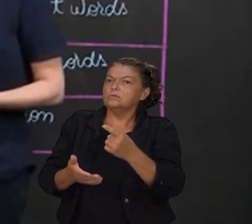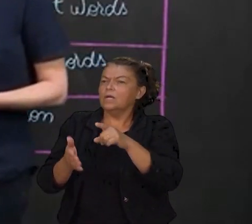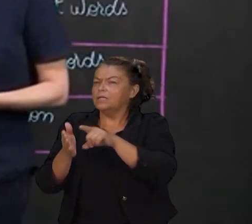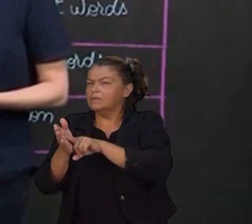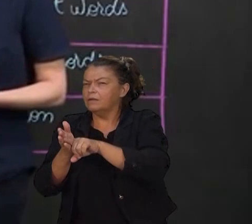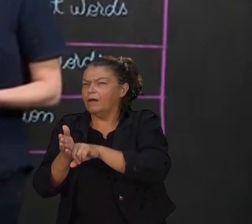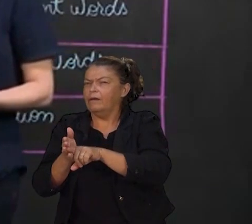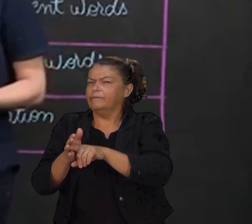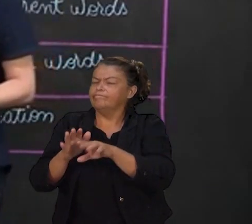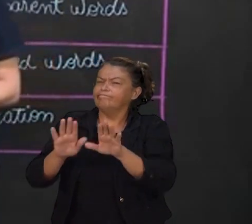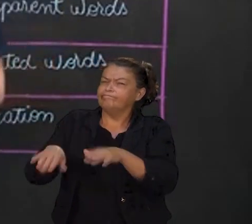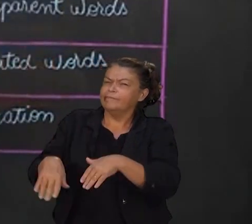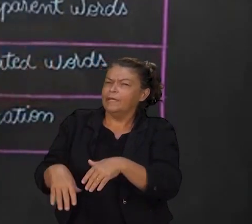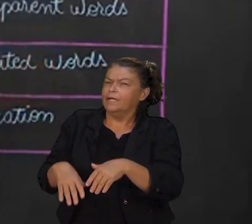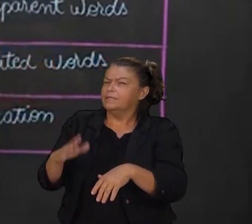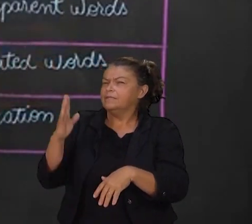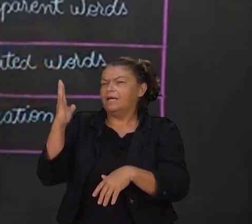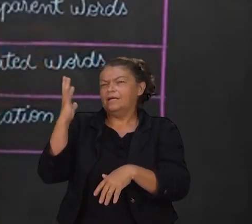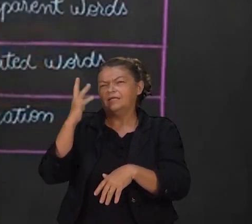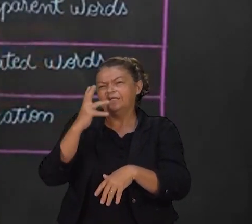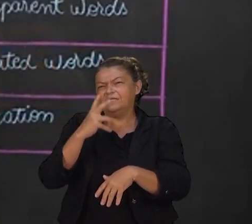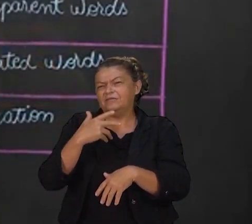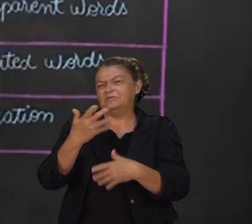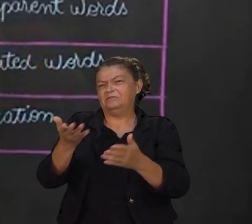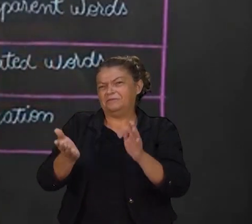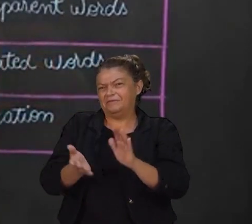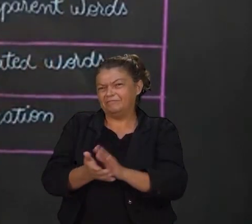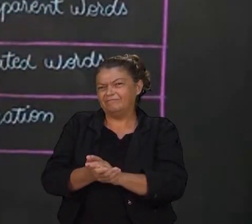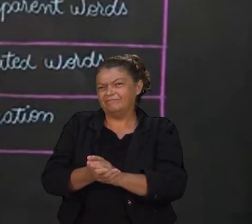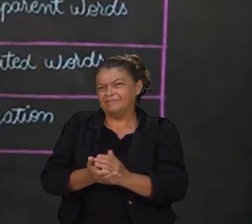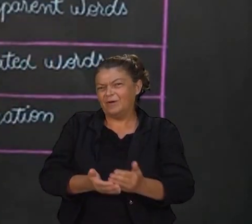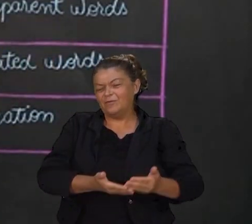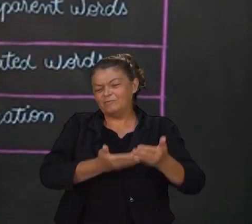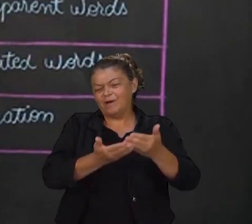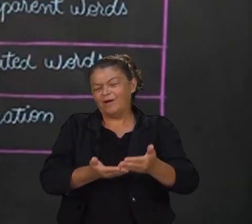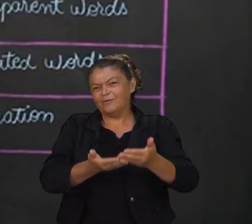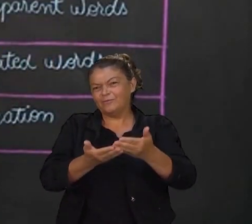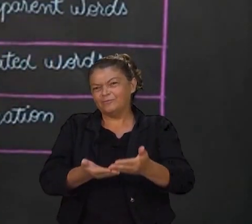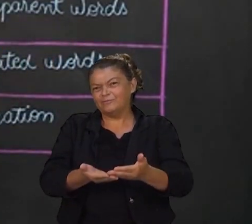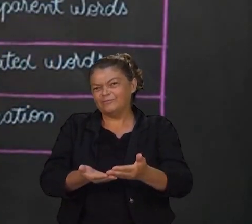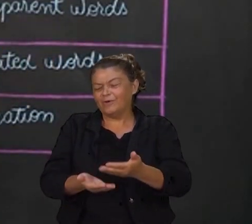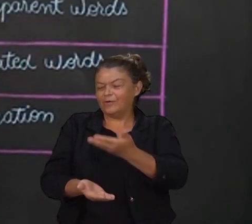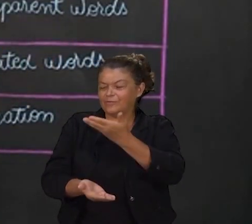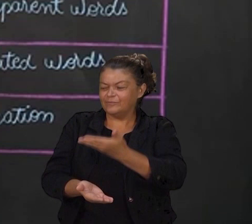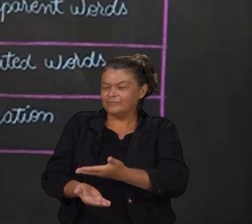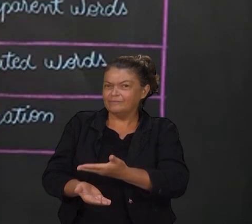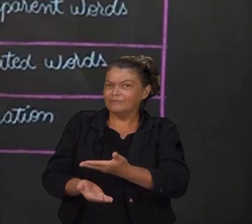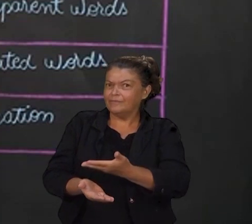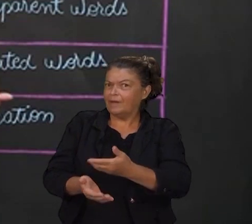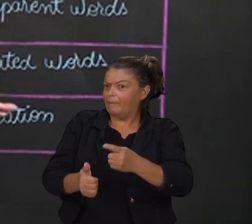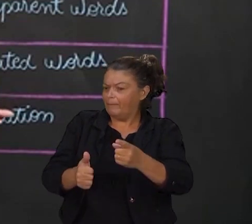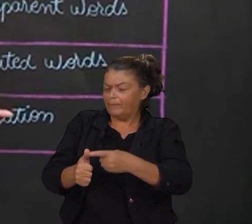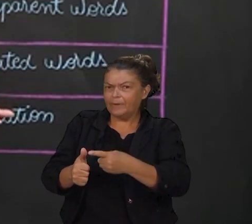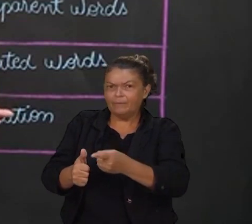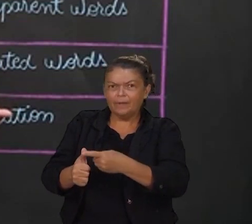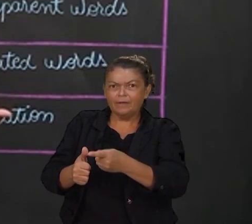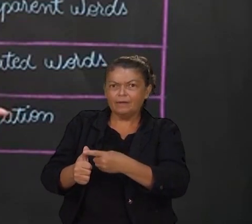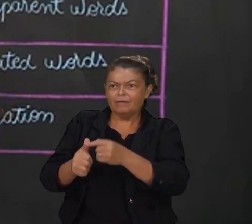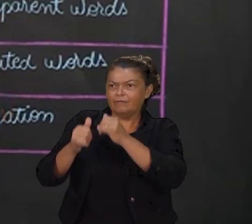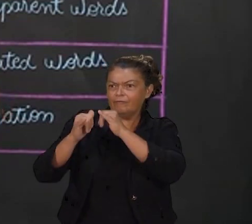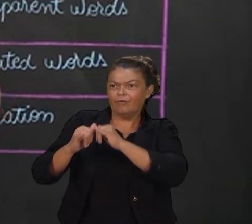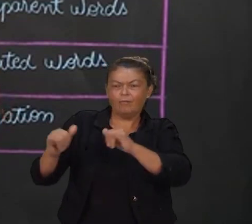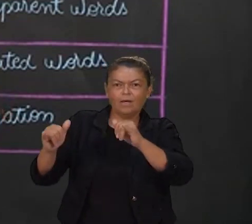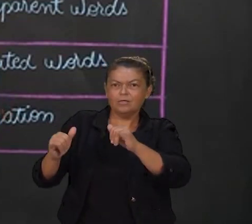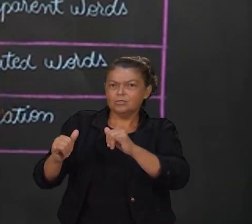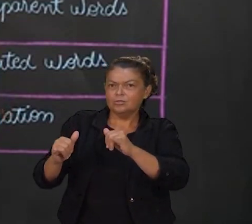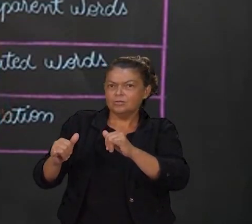esse Titanic. Não tá, gente, o Titanic? Vejam, eu já tenho aqui uma primeira informação que vai me ajudar a